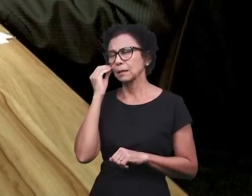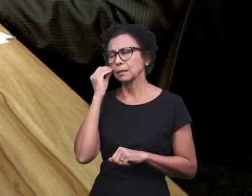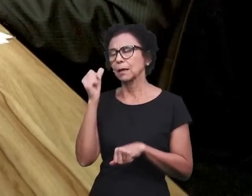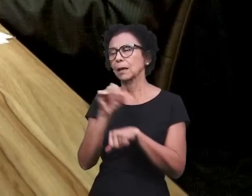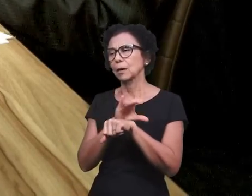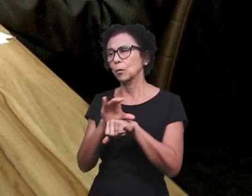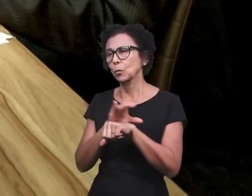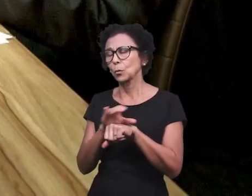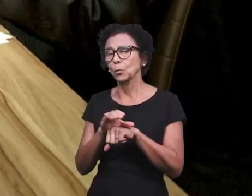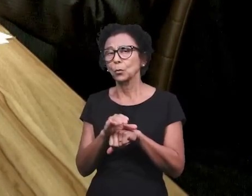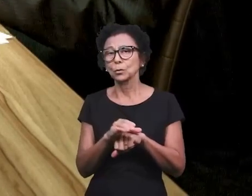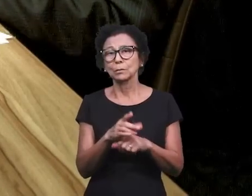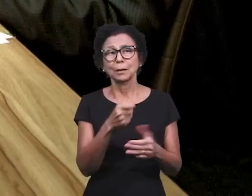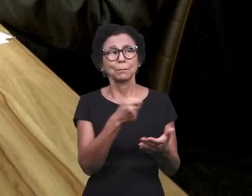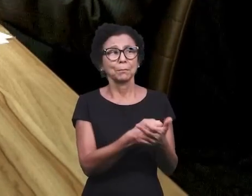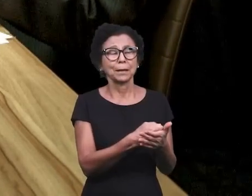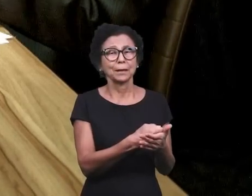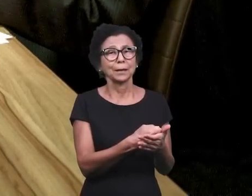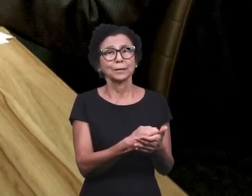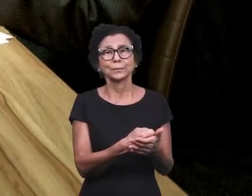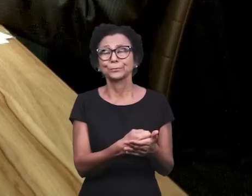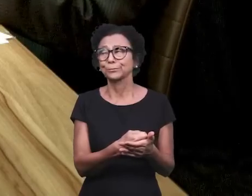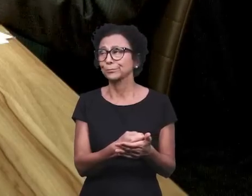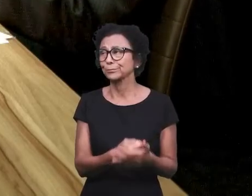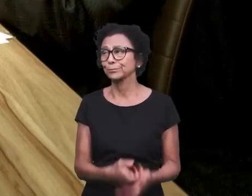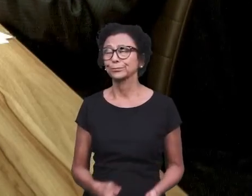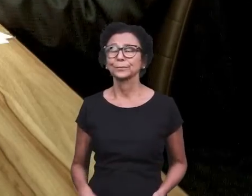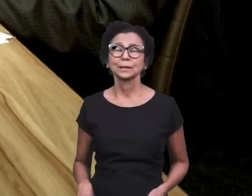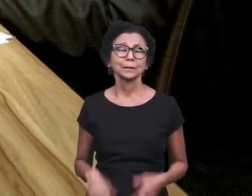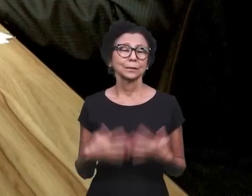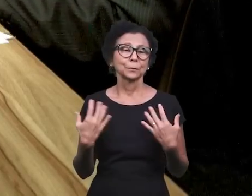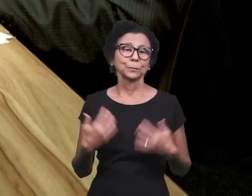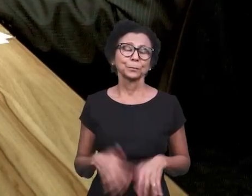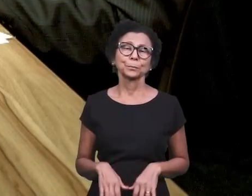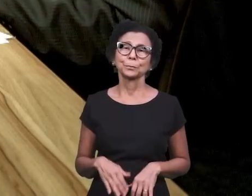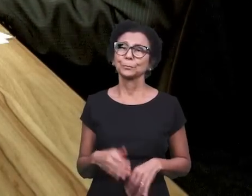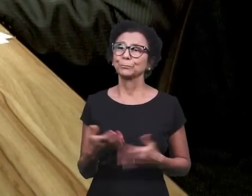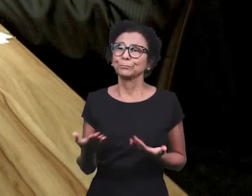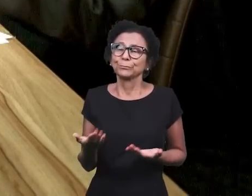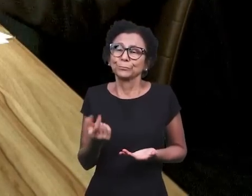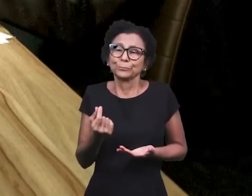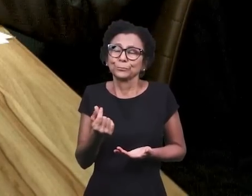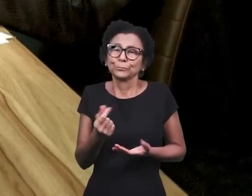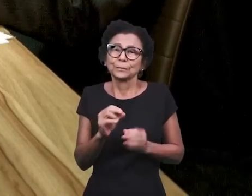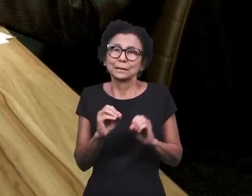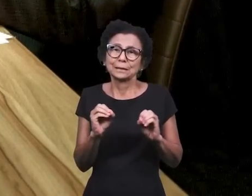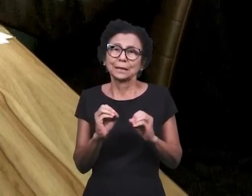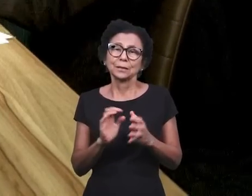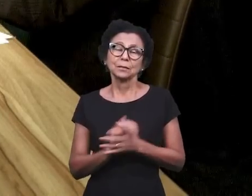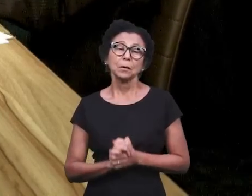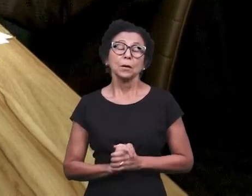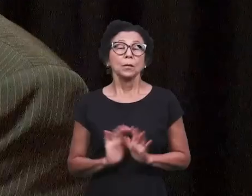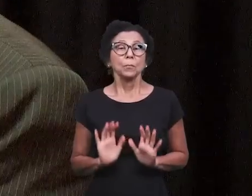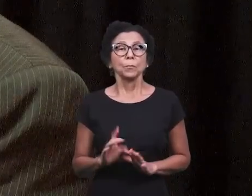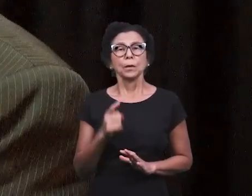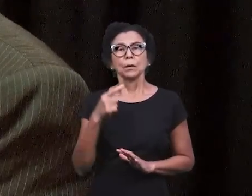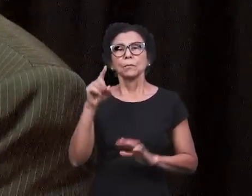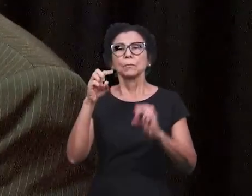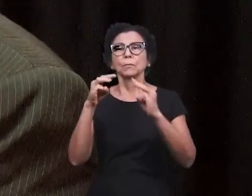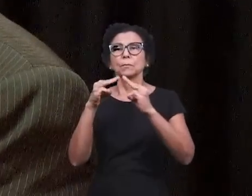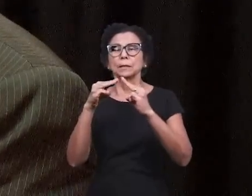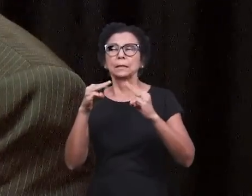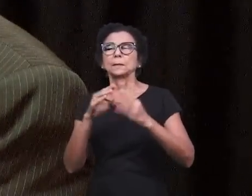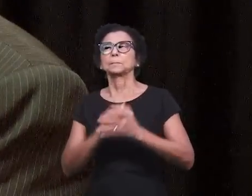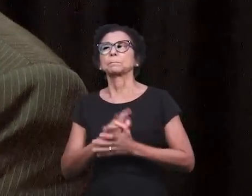recurso. Desisti ali quando eu vi o valor, cheguei em casa, falei com minha esposa, olha, né, de fato, vamos desistir. Fui para o Maranhão e lá o Senhor falou assim, olha, na